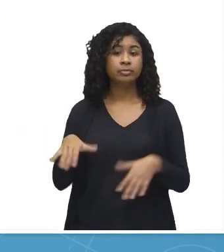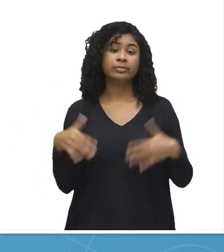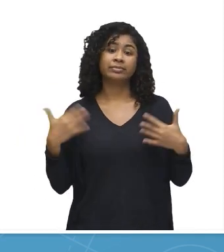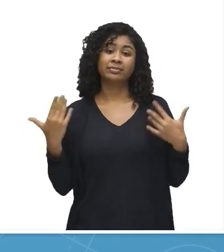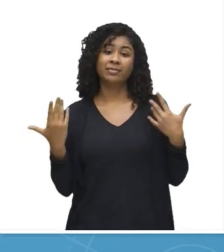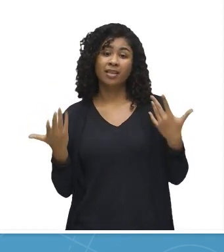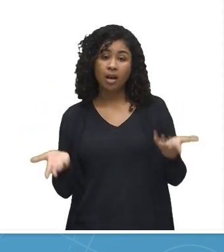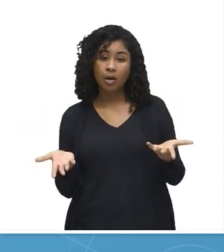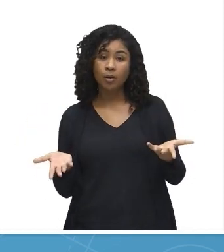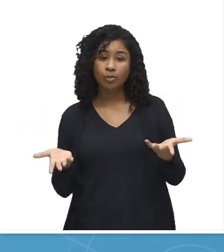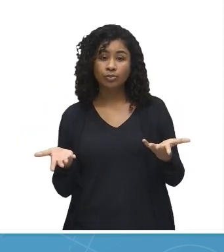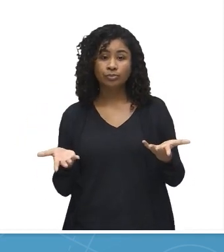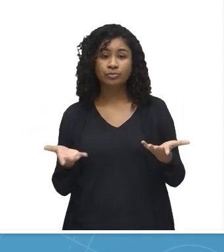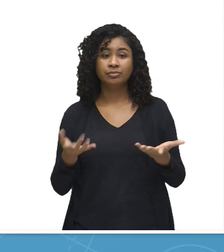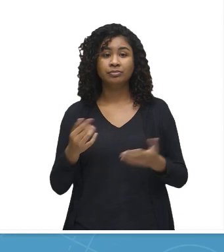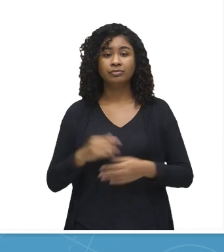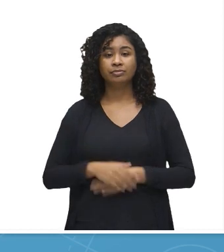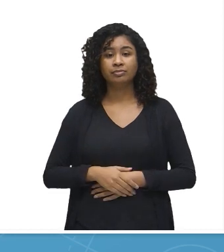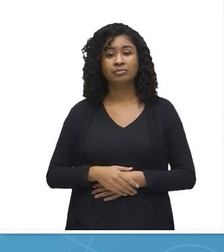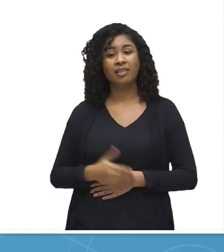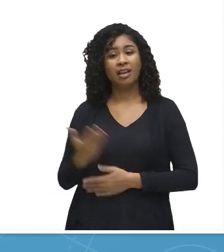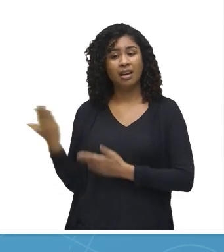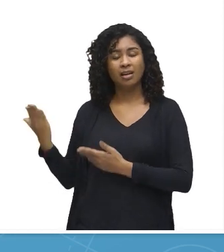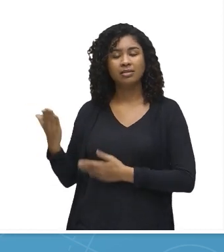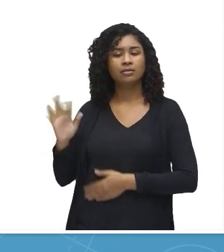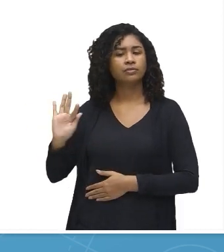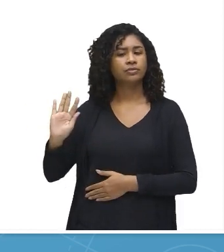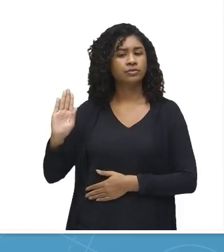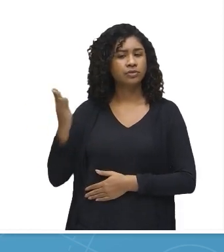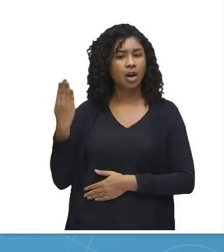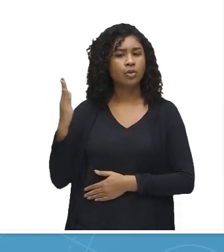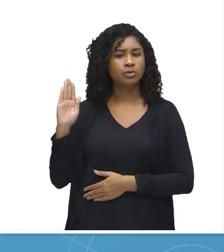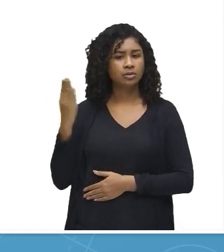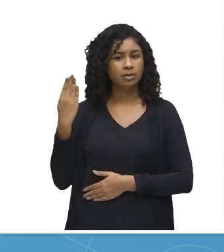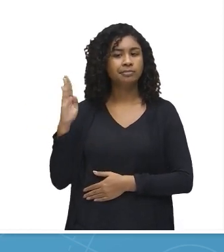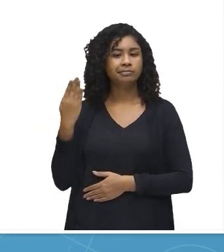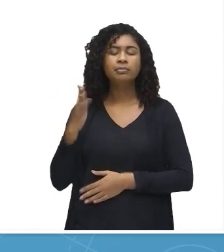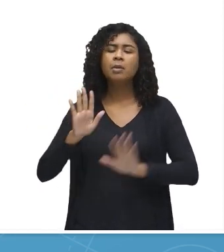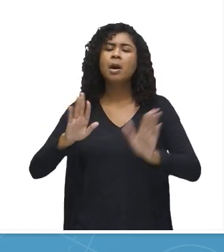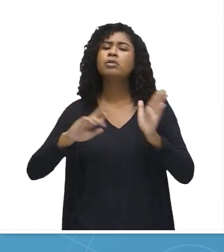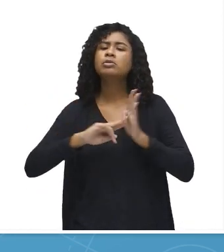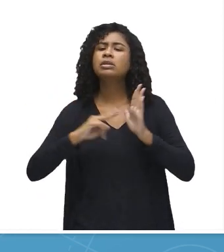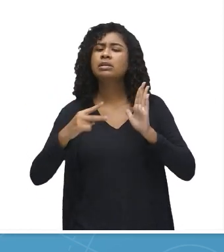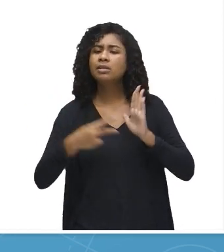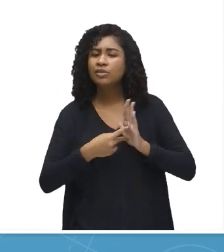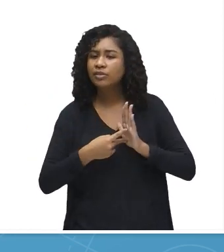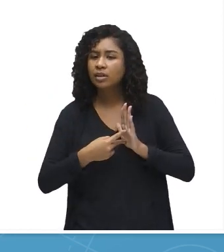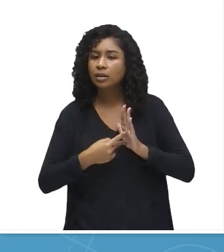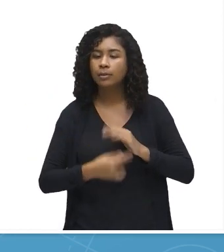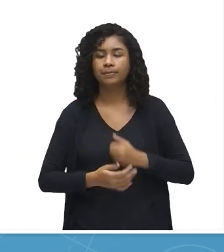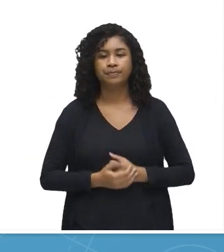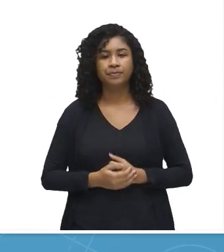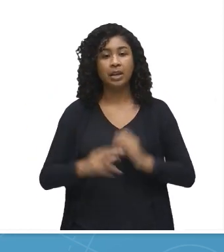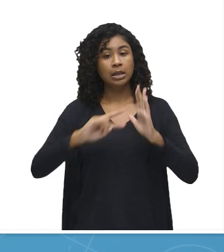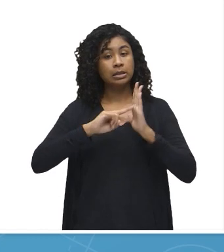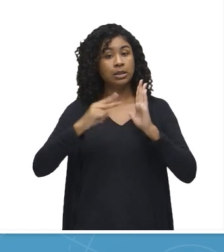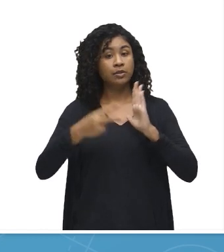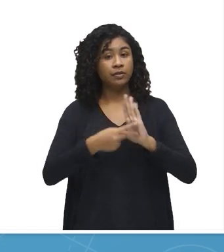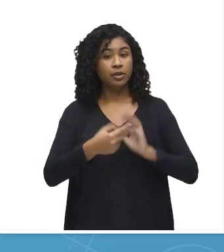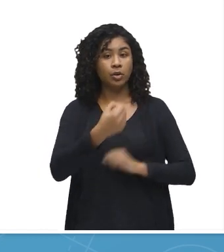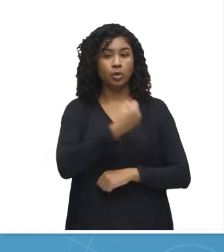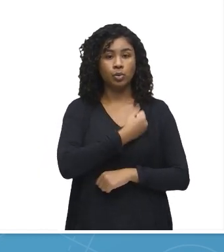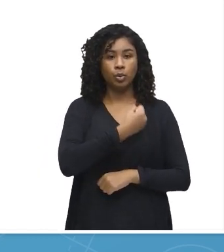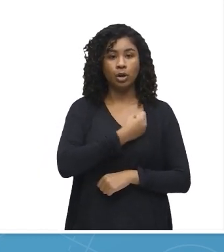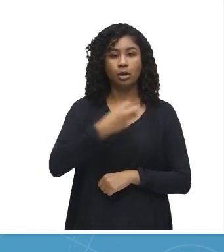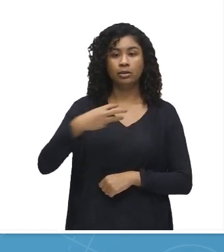Então, essa verificação aqui, ó, é uma verificação falsa. O que significa isso? Significa que o